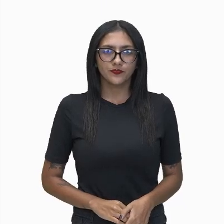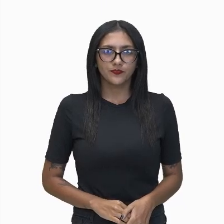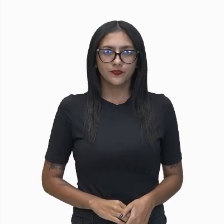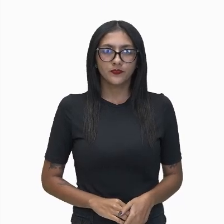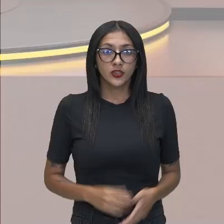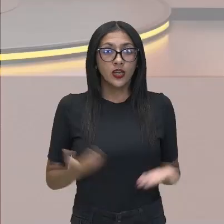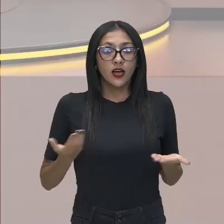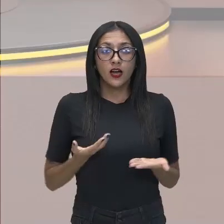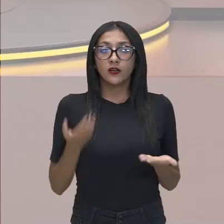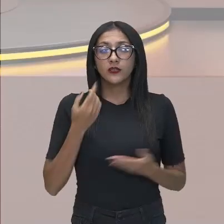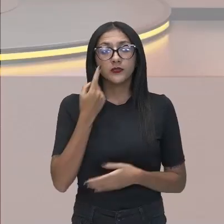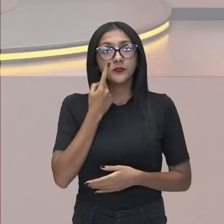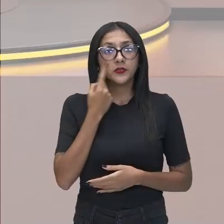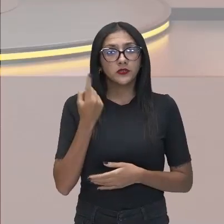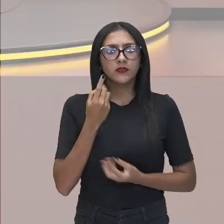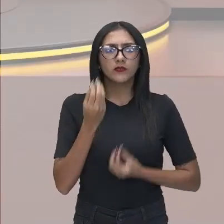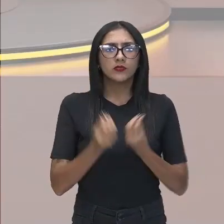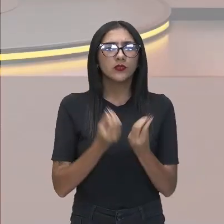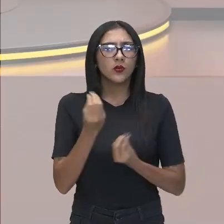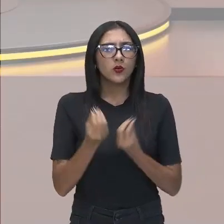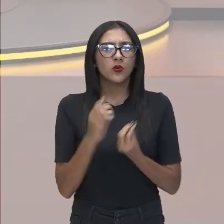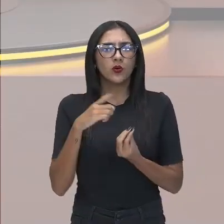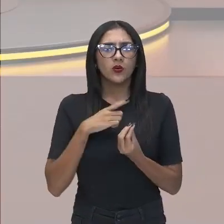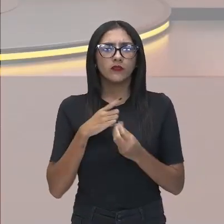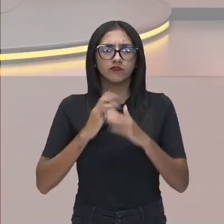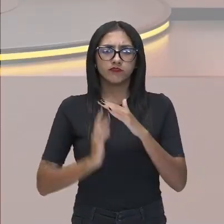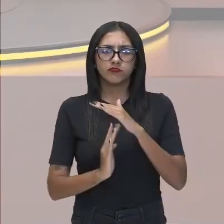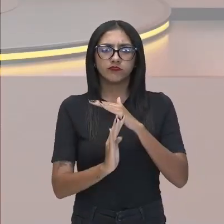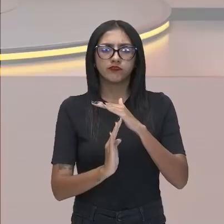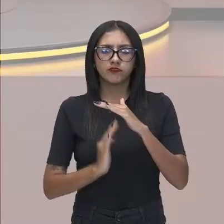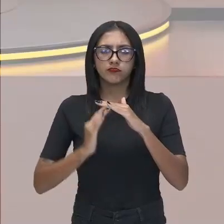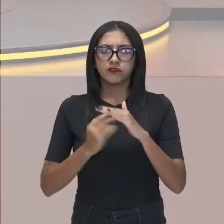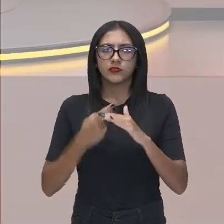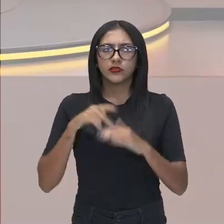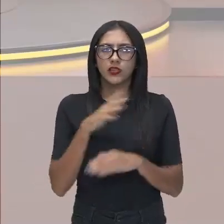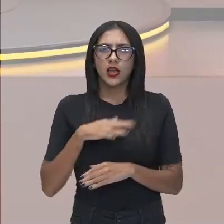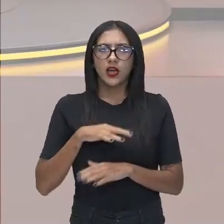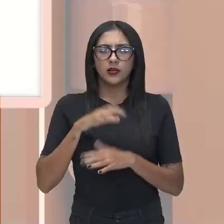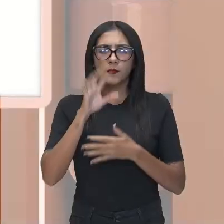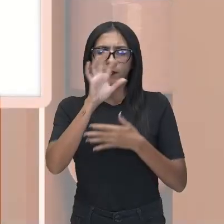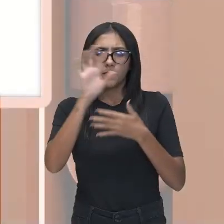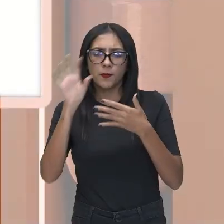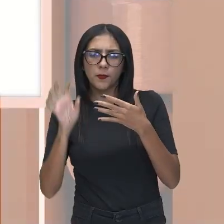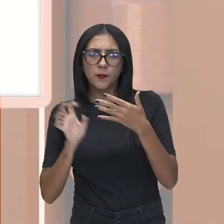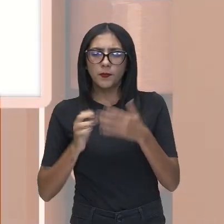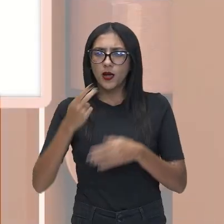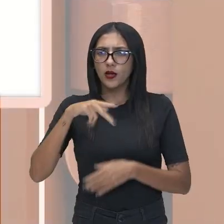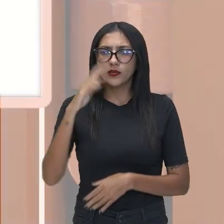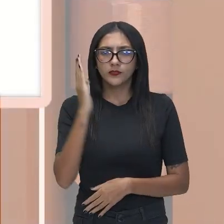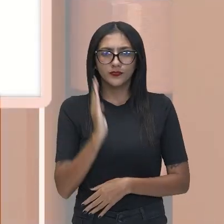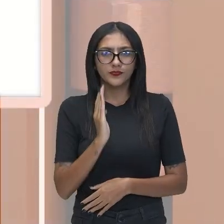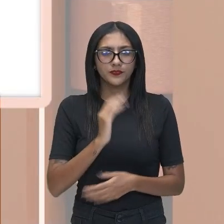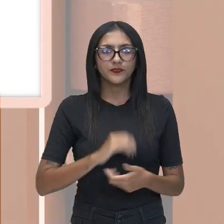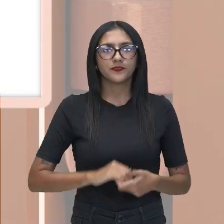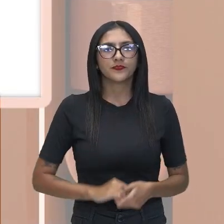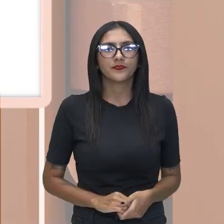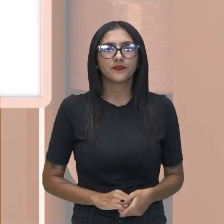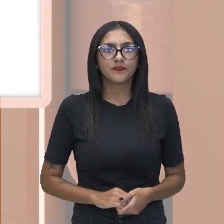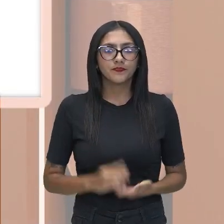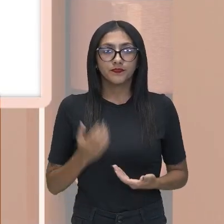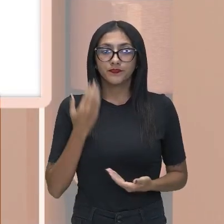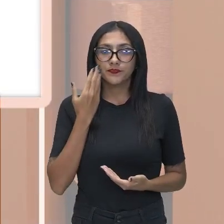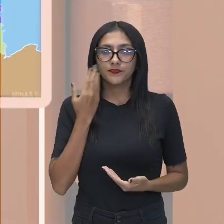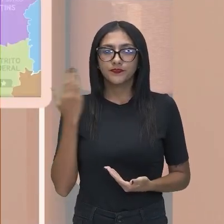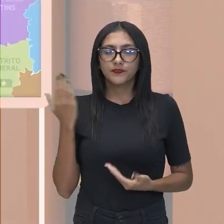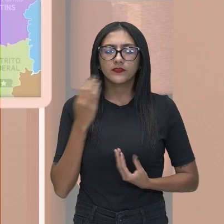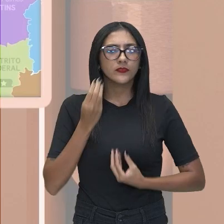de urbanização nas regiões do Brasil, nas 5 regiões brasileiras. Então a gente acompanha aqui como é que